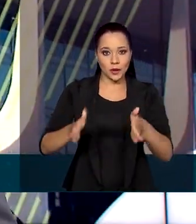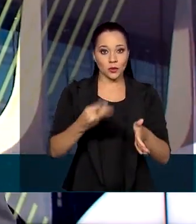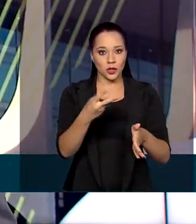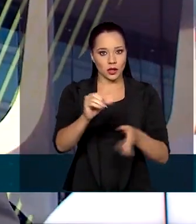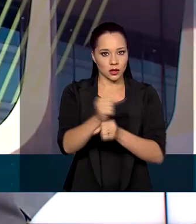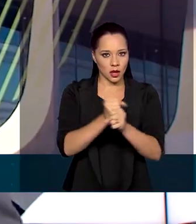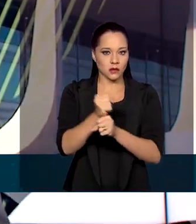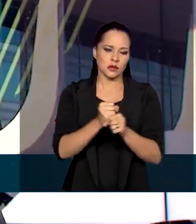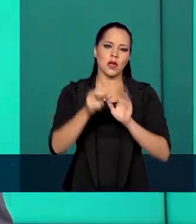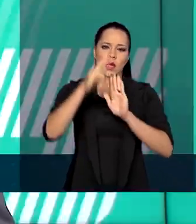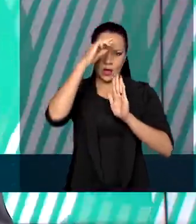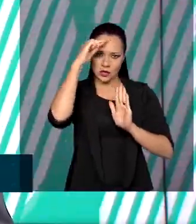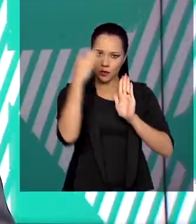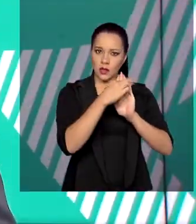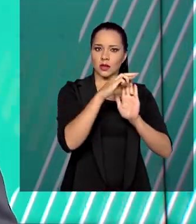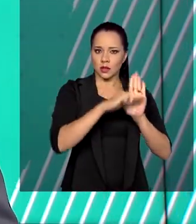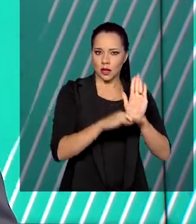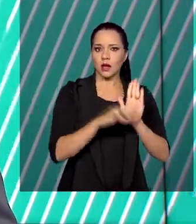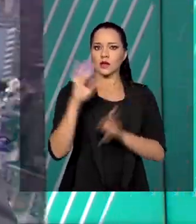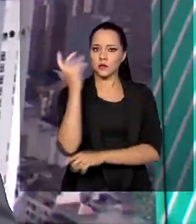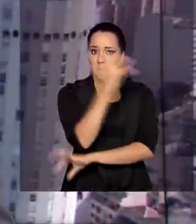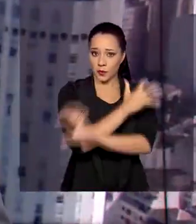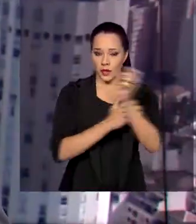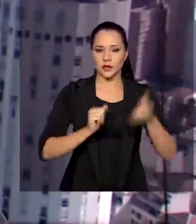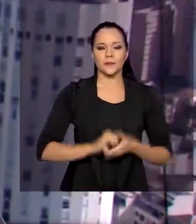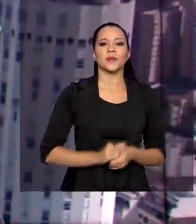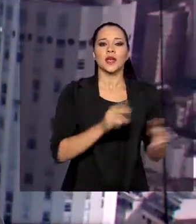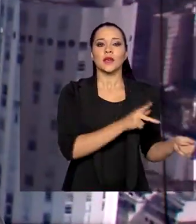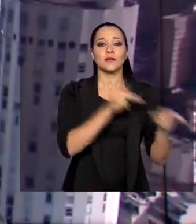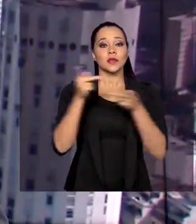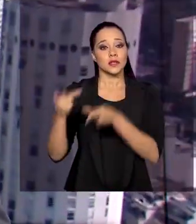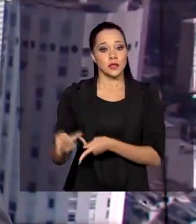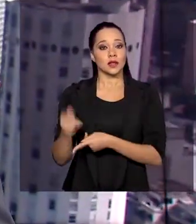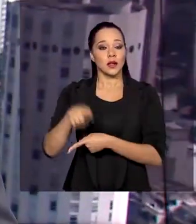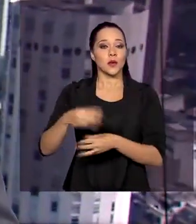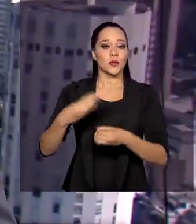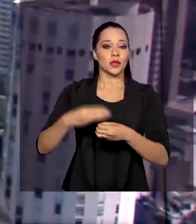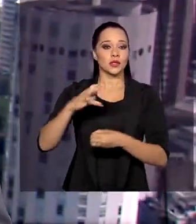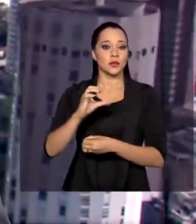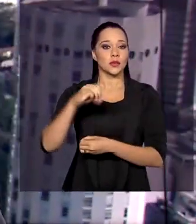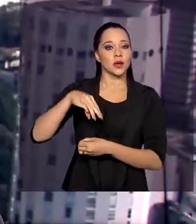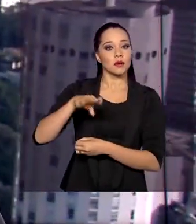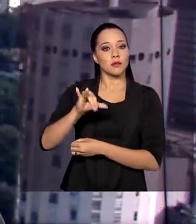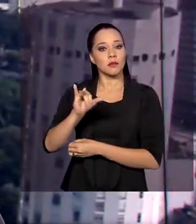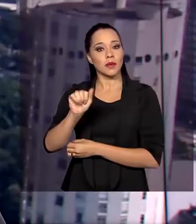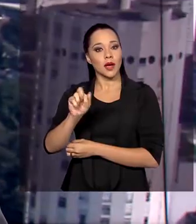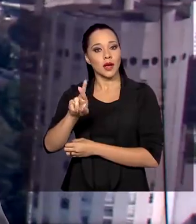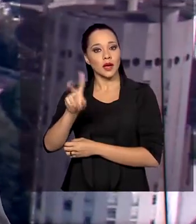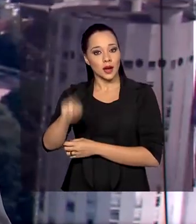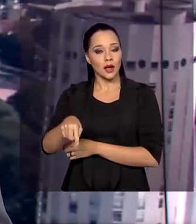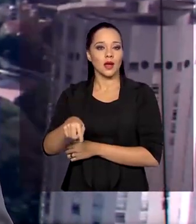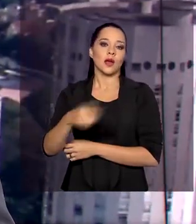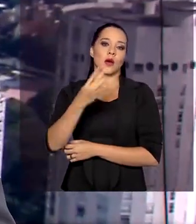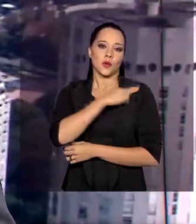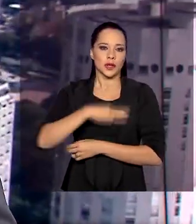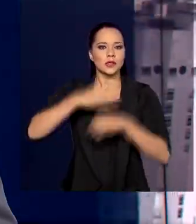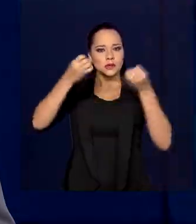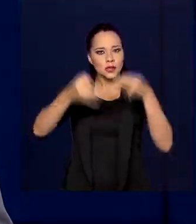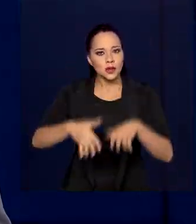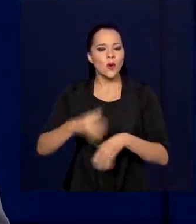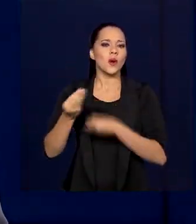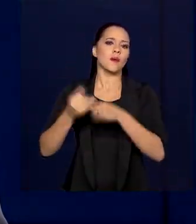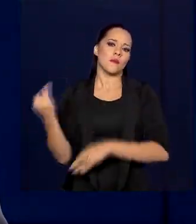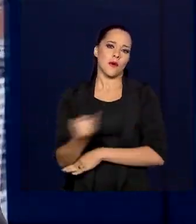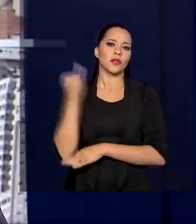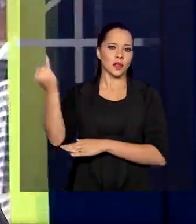respeitando as regras ambientais. Em visita ao município de Cambará do Sul, no Rio Grande do Sul, o ministro falou sobre a importância